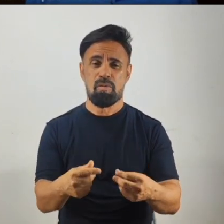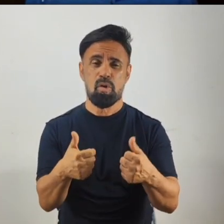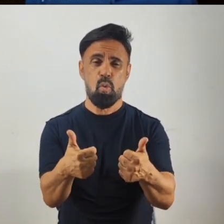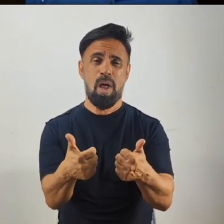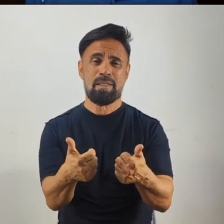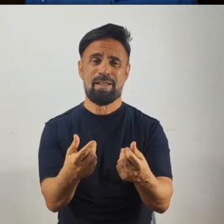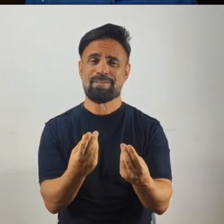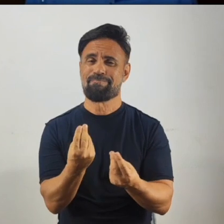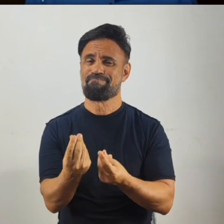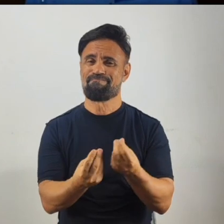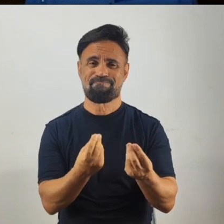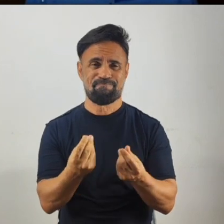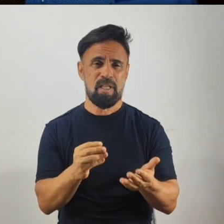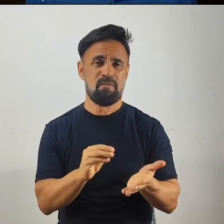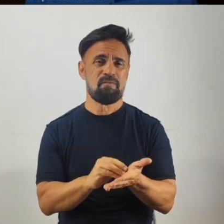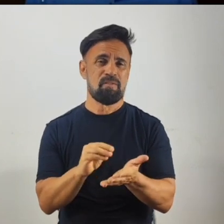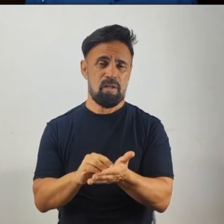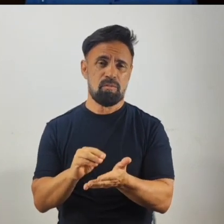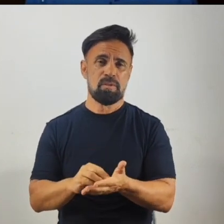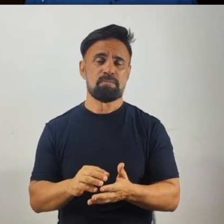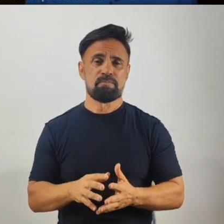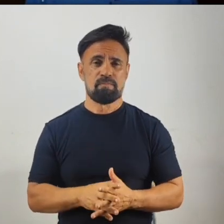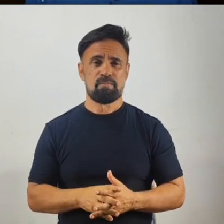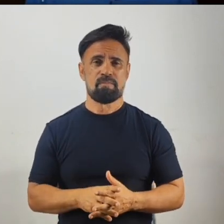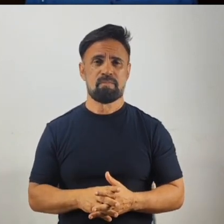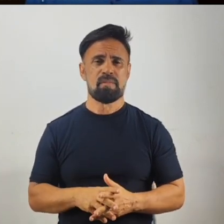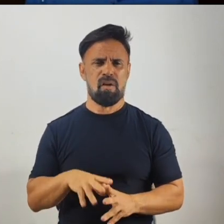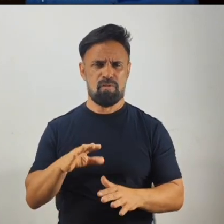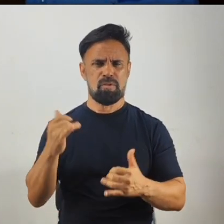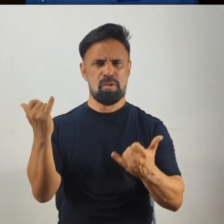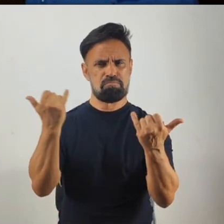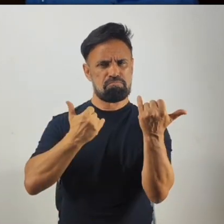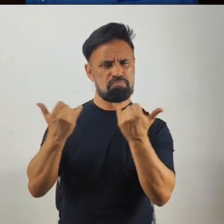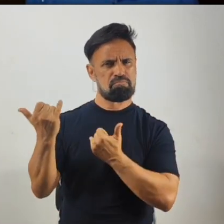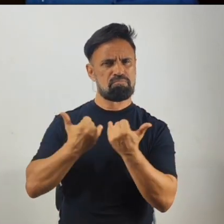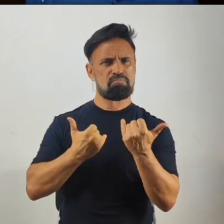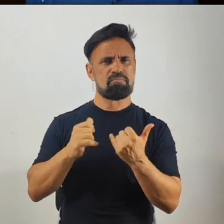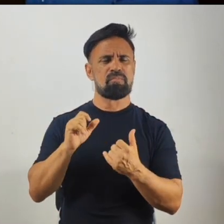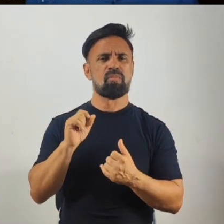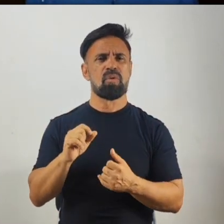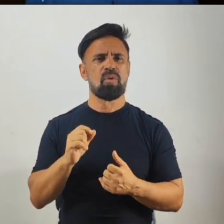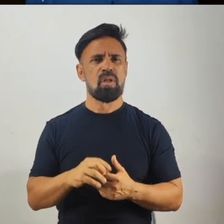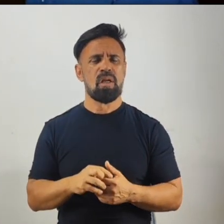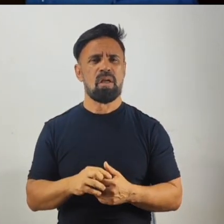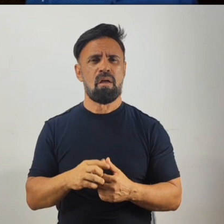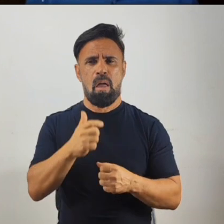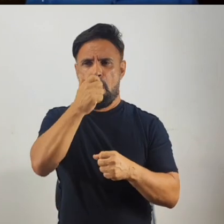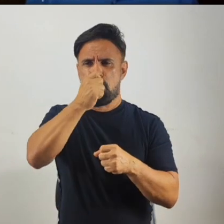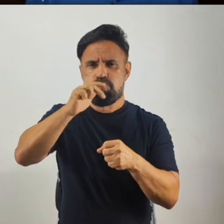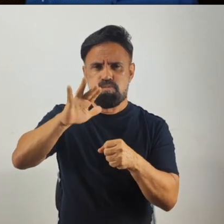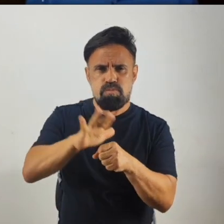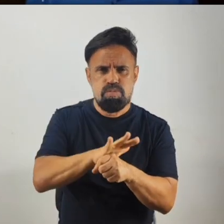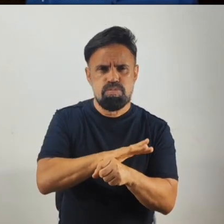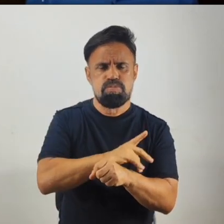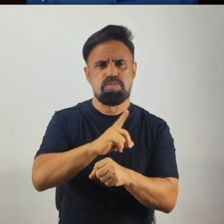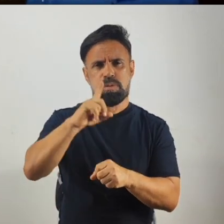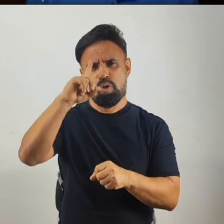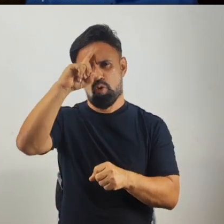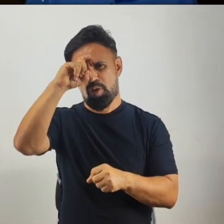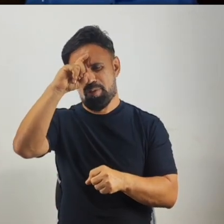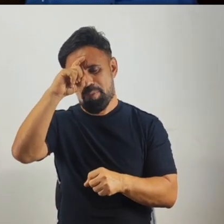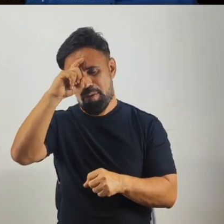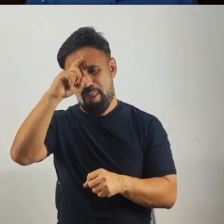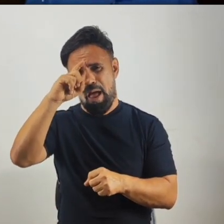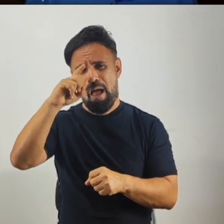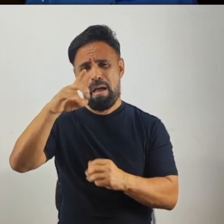do cuidado com qualidade. Muito nós ouvimos falar da questão de